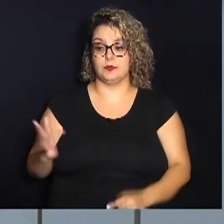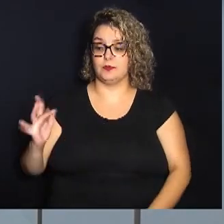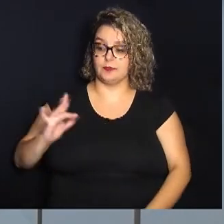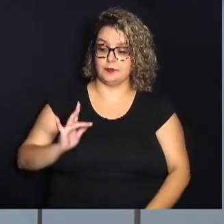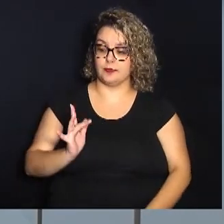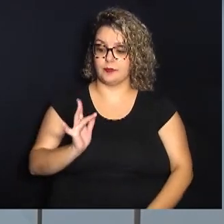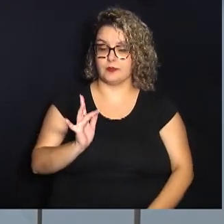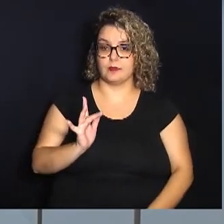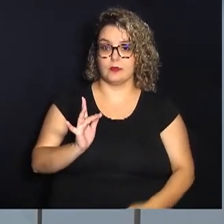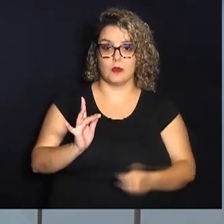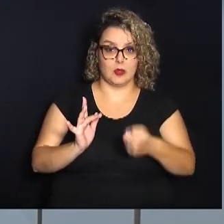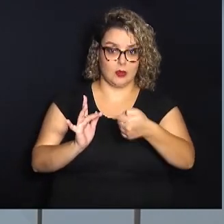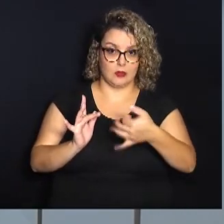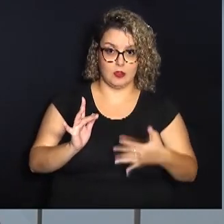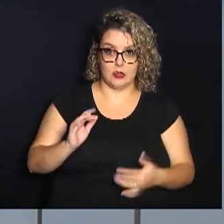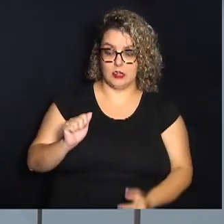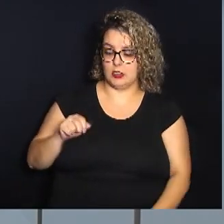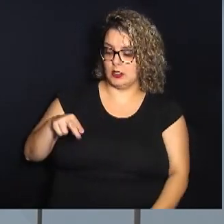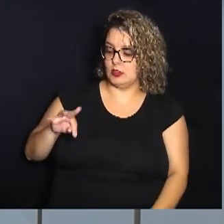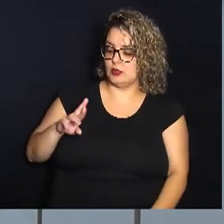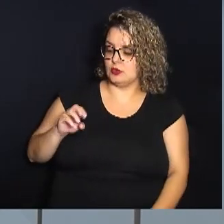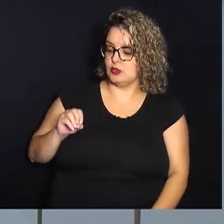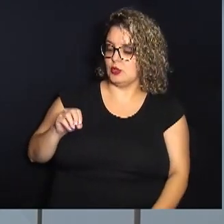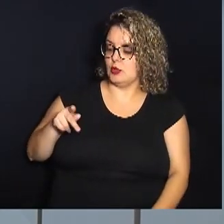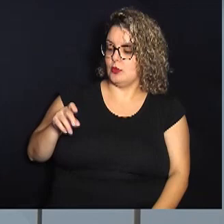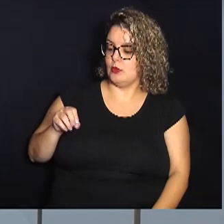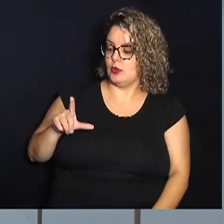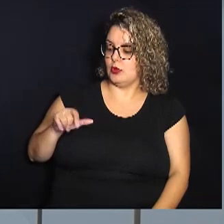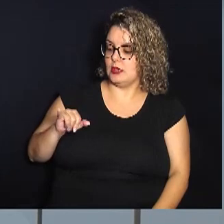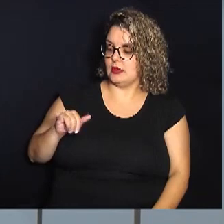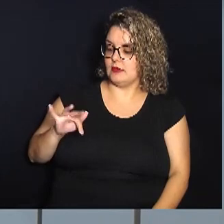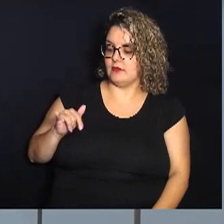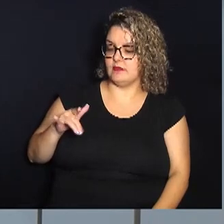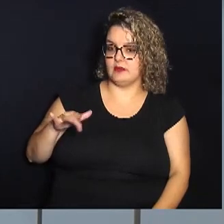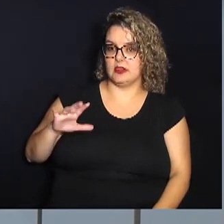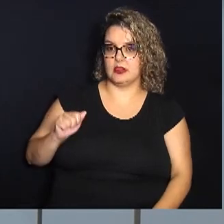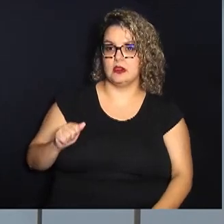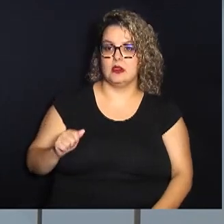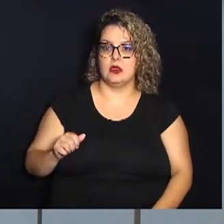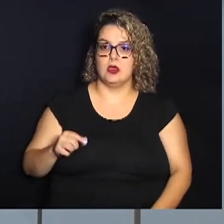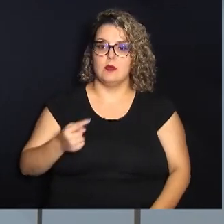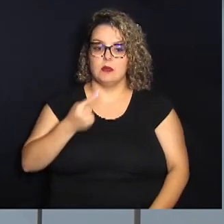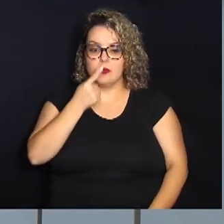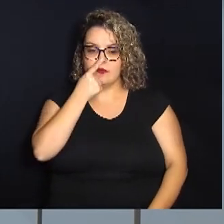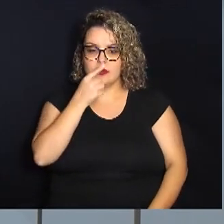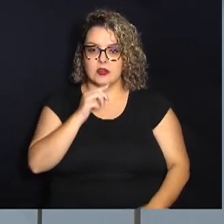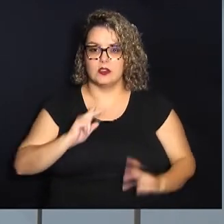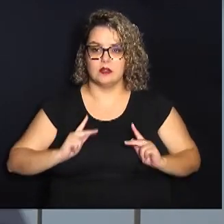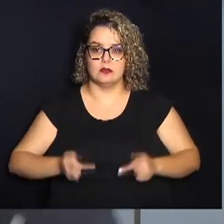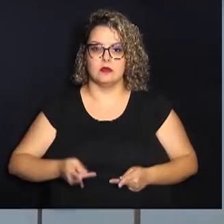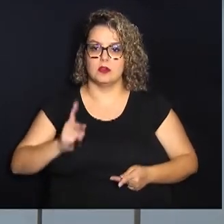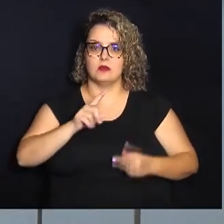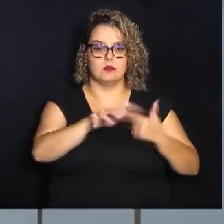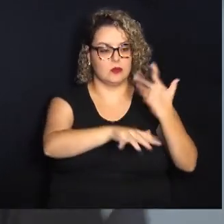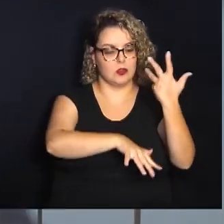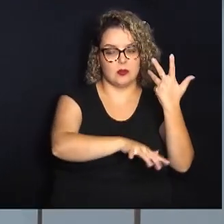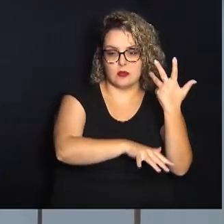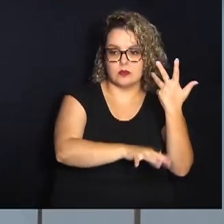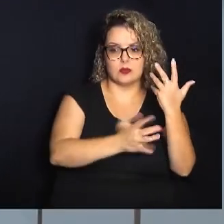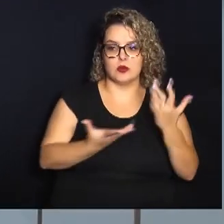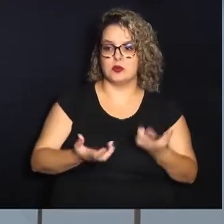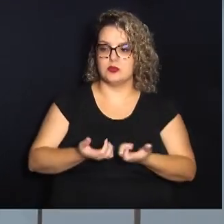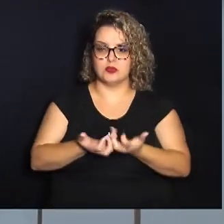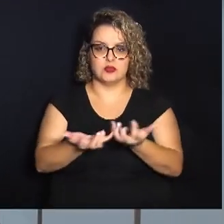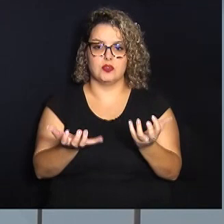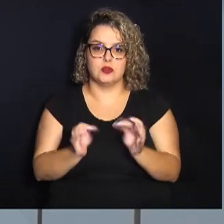característica antropofílica, que a gente fala, que é uma afinidade pelo ser humano muito, muito grande. Então, ele não vai estar numa pracinha, num mato,